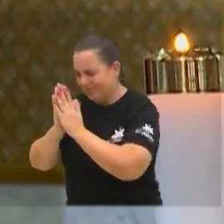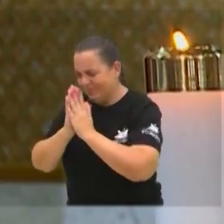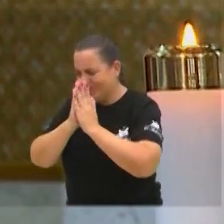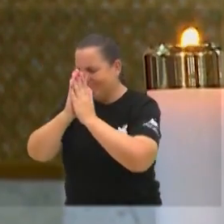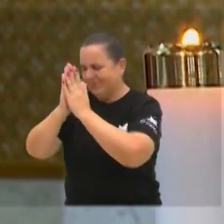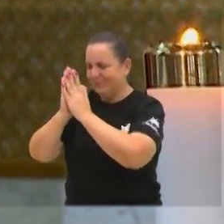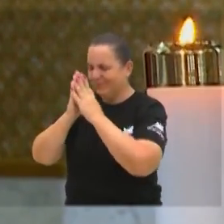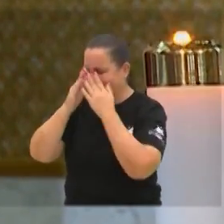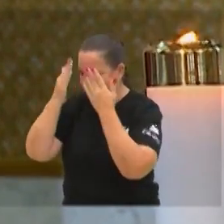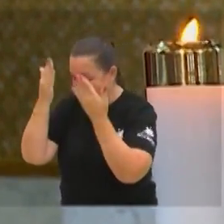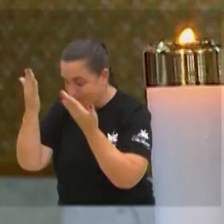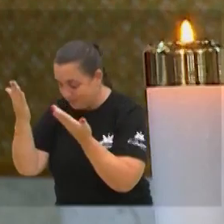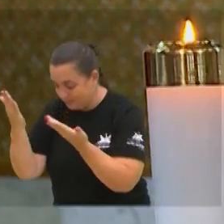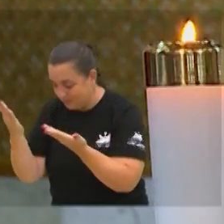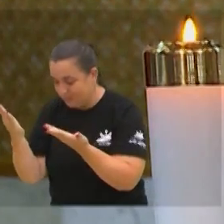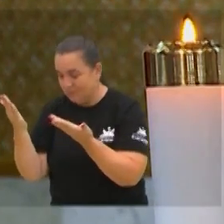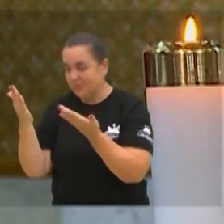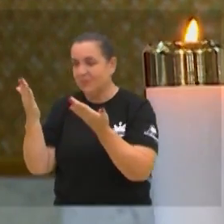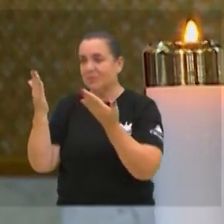hão de